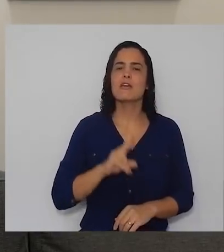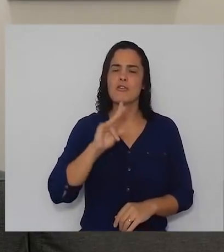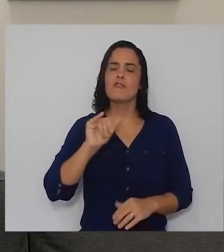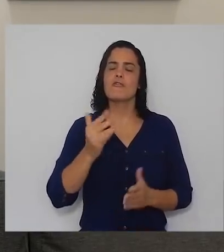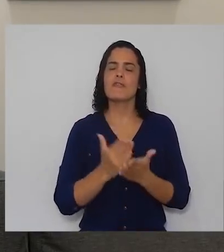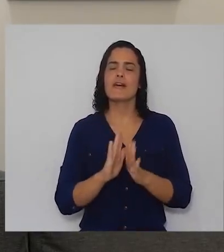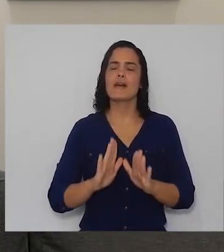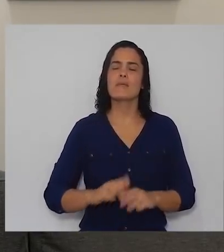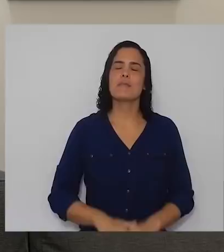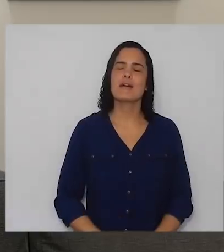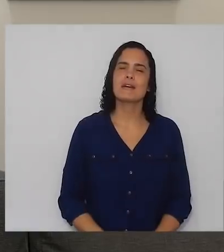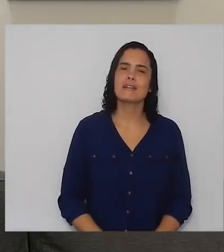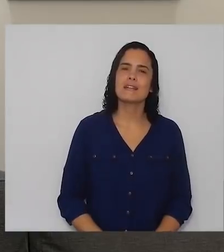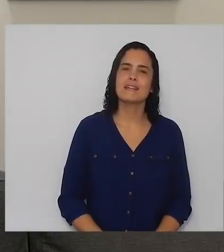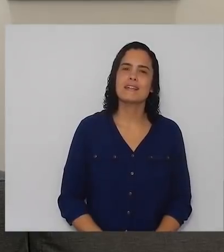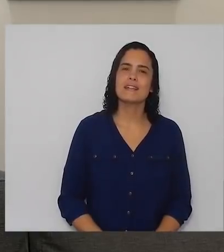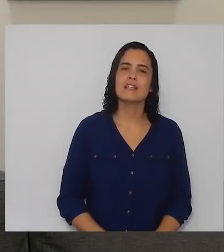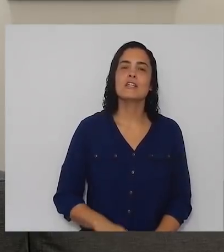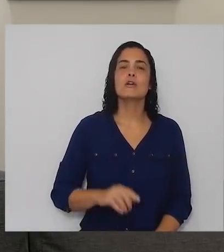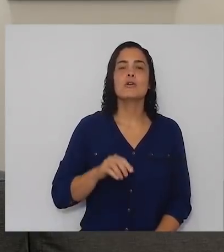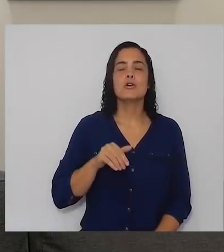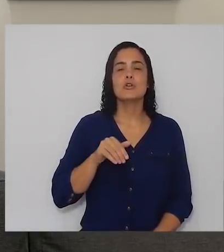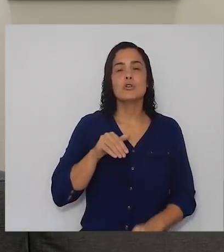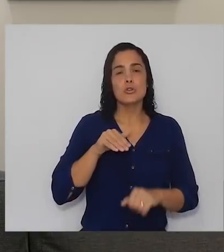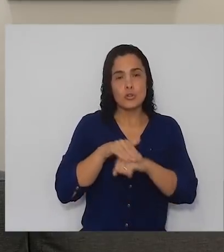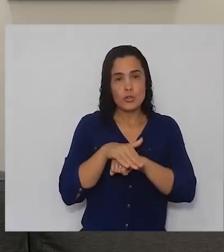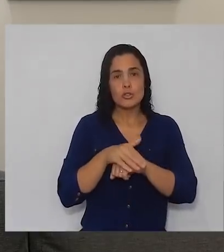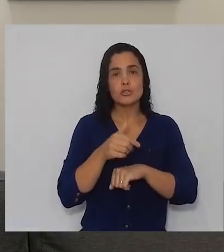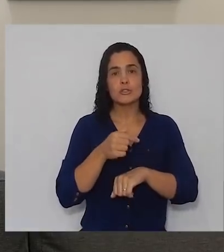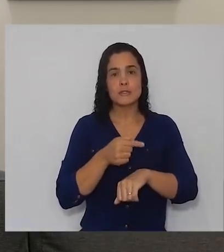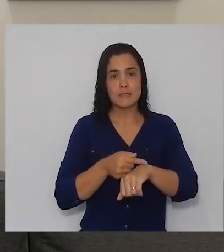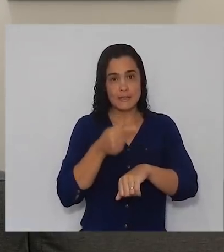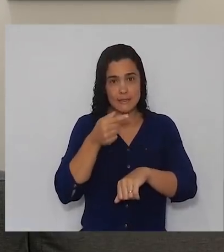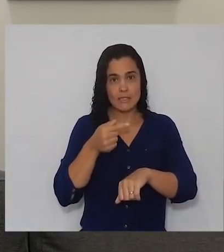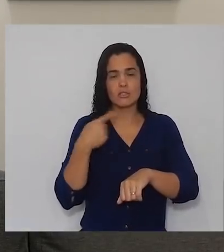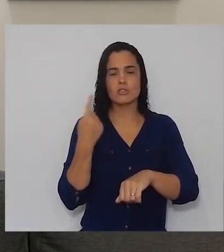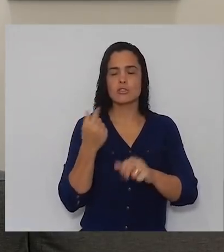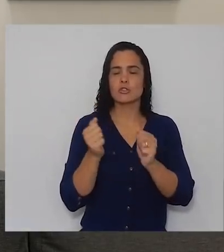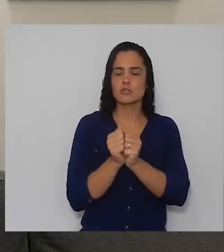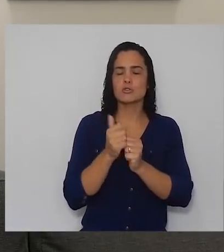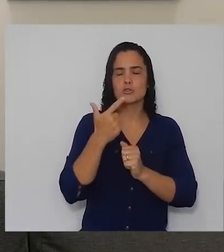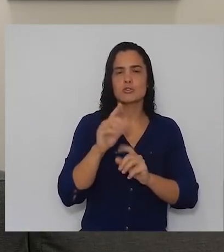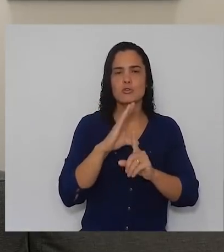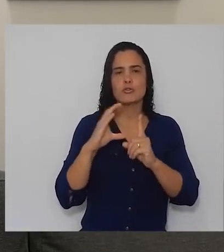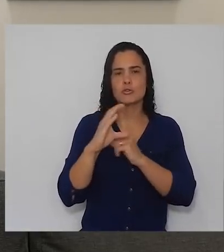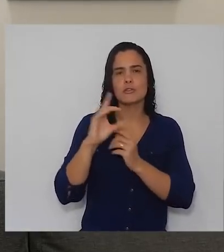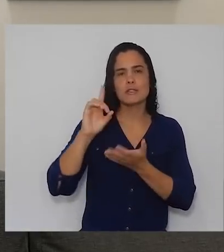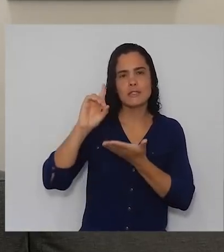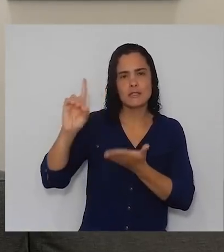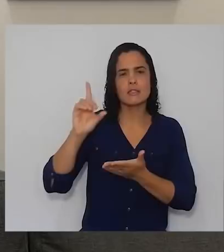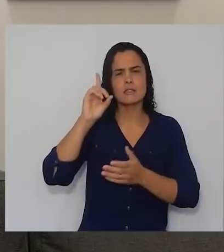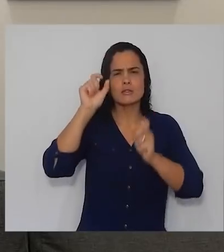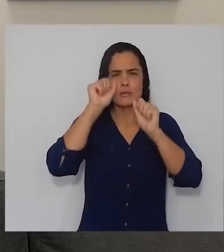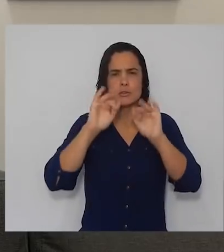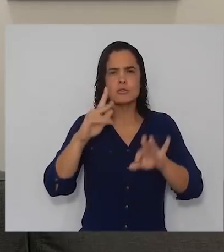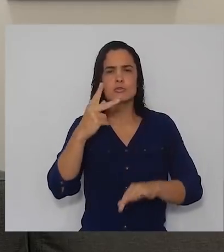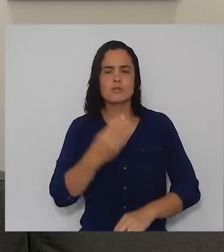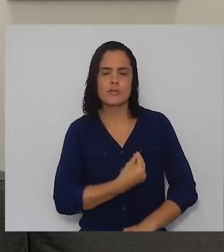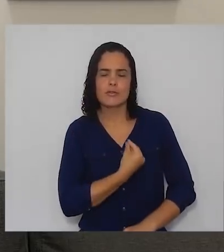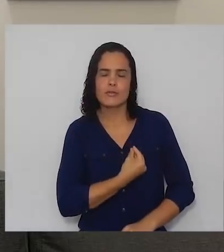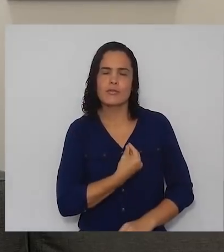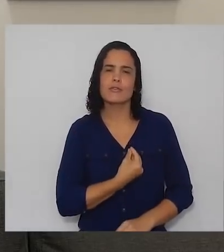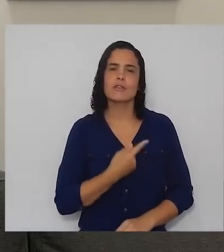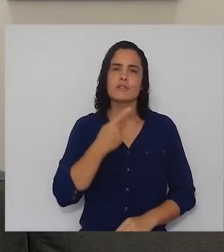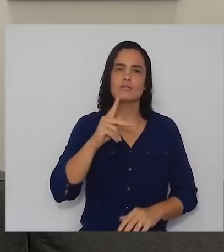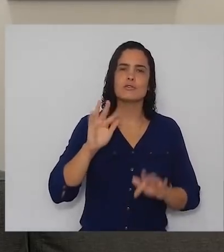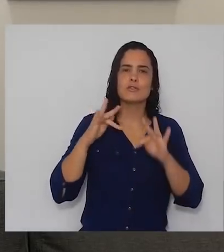você e até a noite, 7 horas estaremos juntos novamente em mais uma transmissão, cultuando ao Senhor neste lugar. Que Deus abençoe a sua vida e a sua